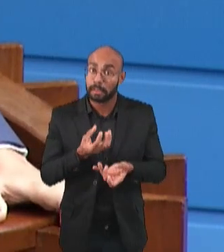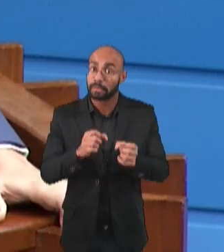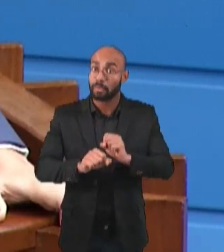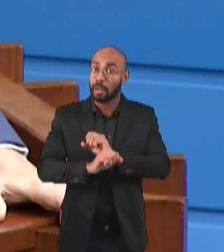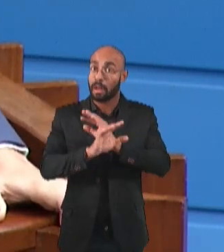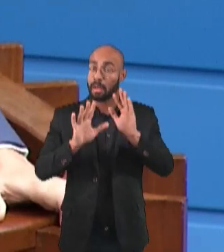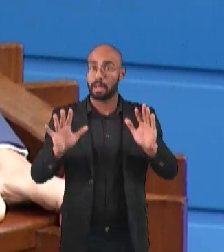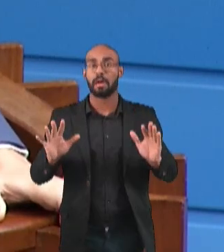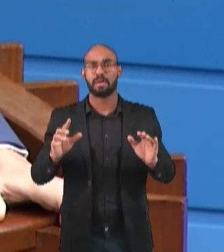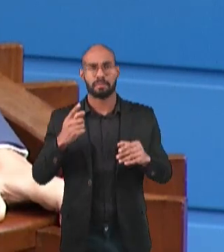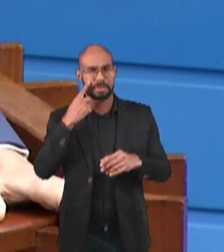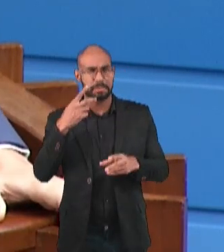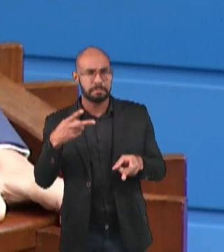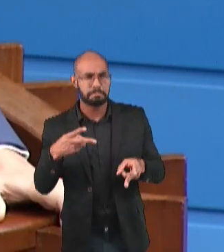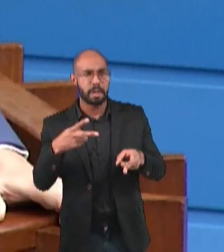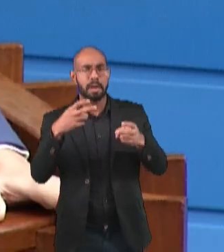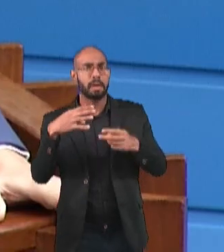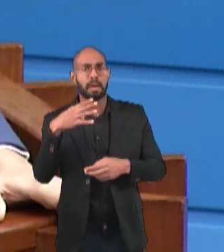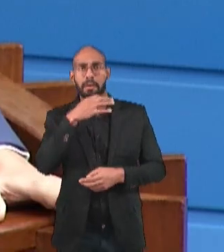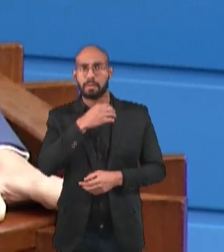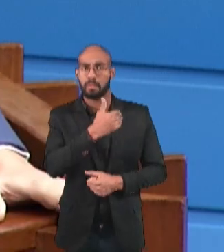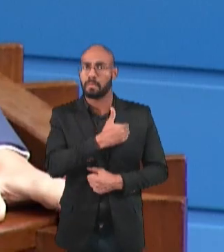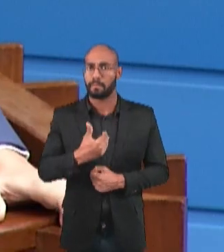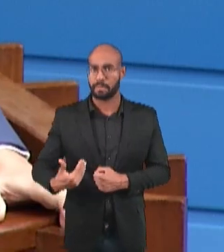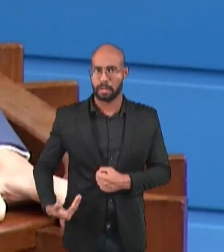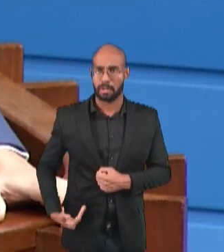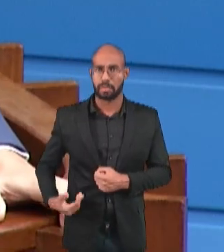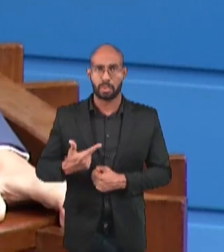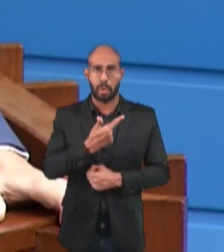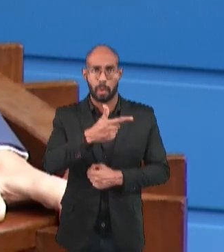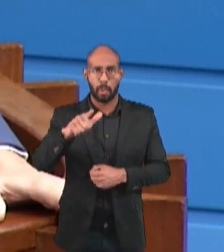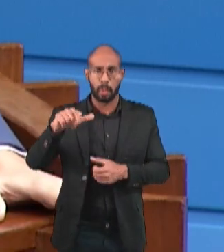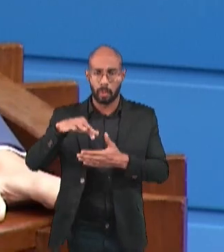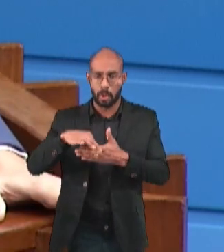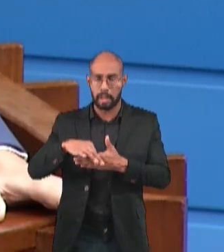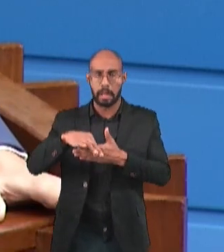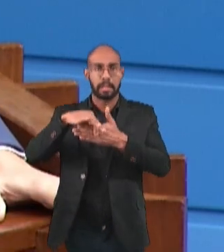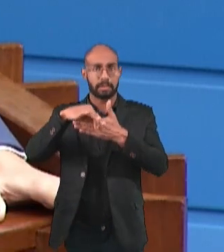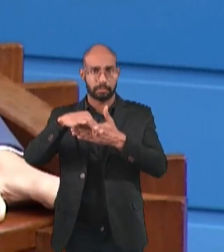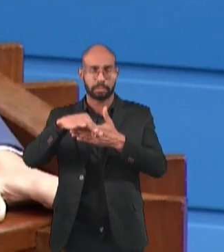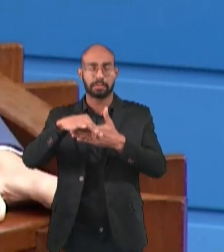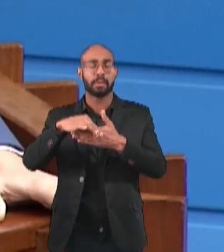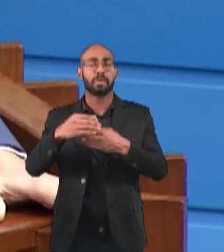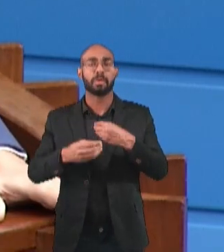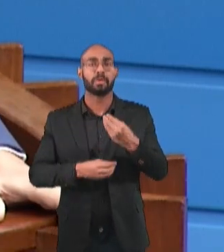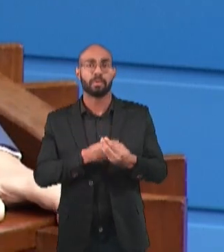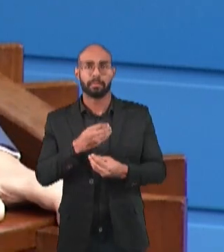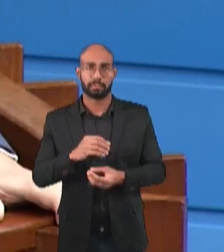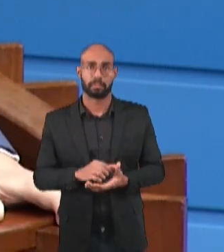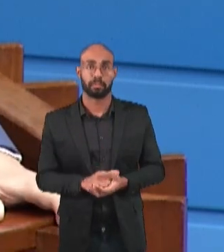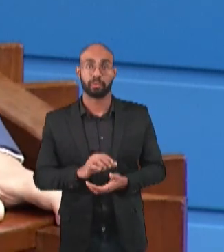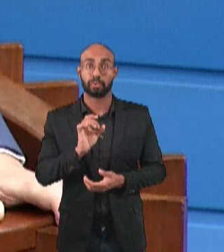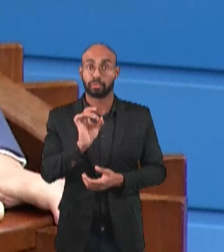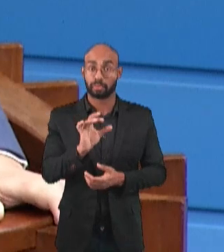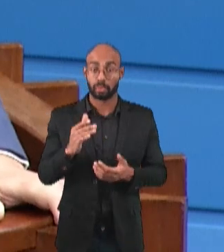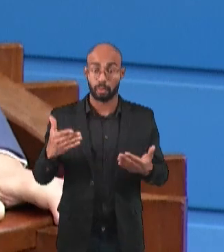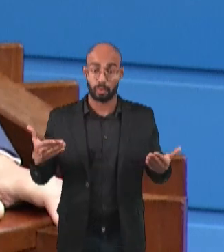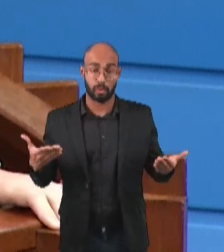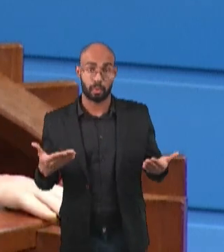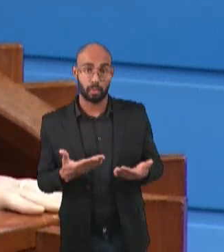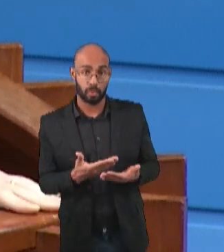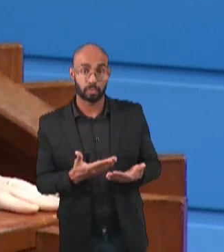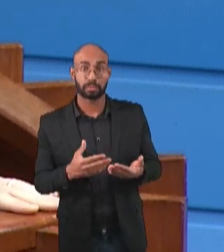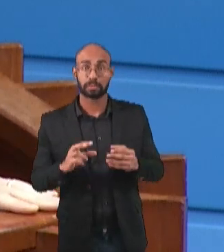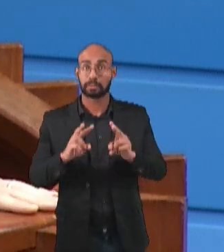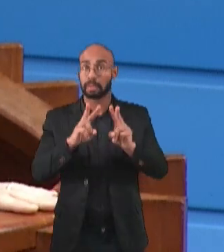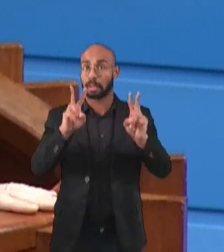o governo e seus líderes atuarão face aos requerimentos que somente hoje entraram